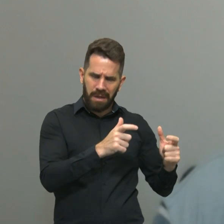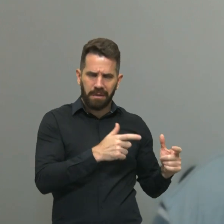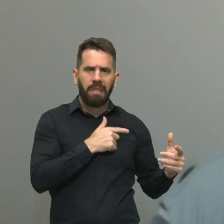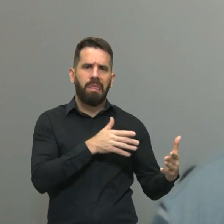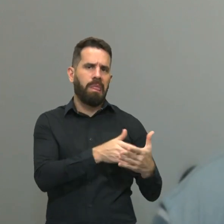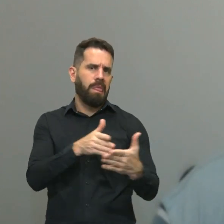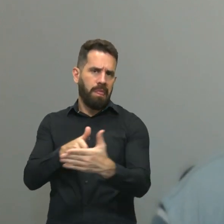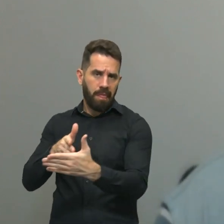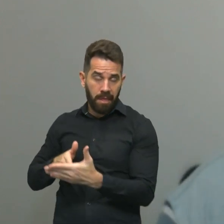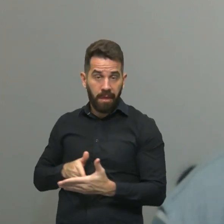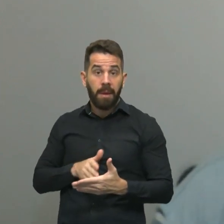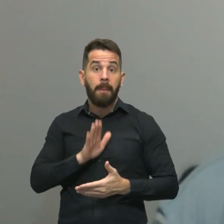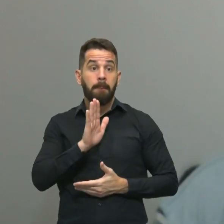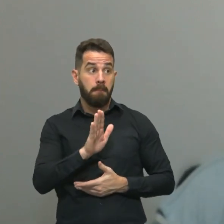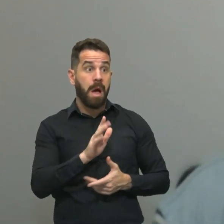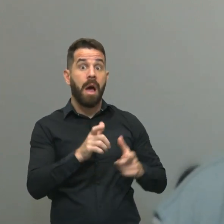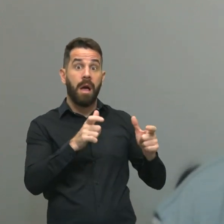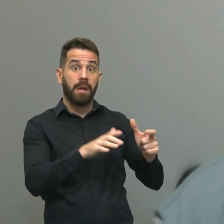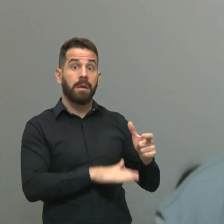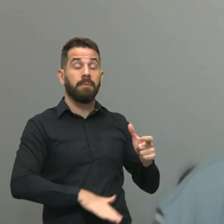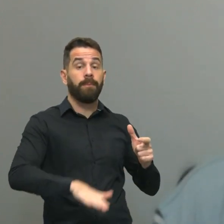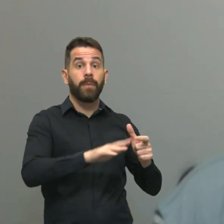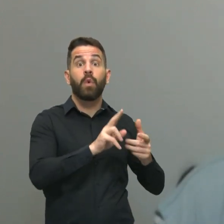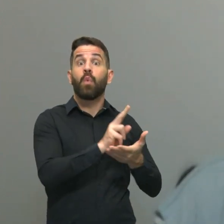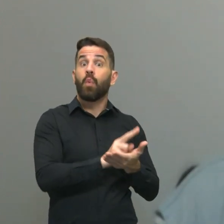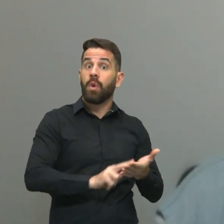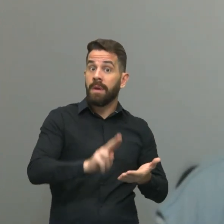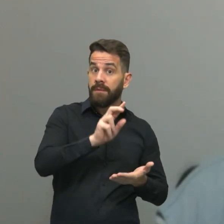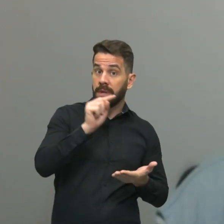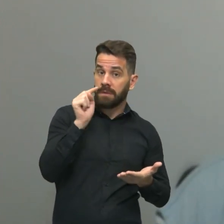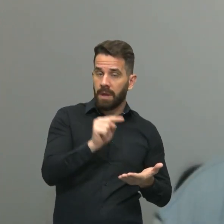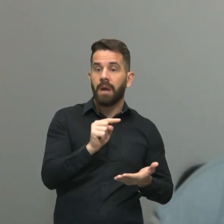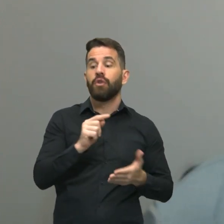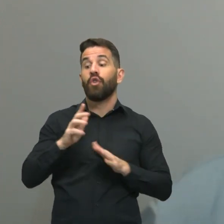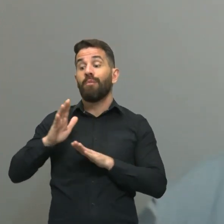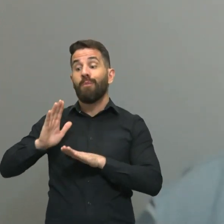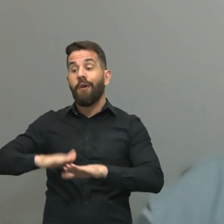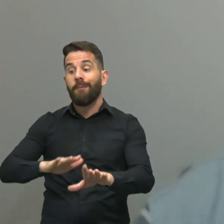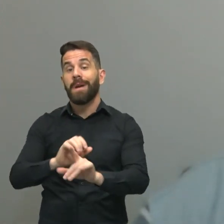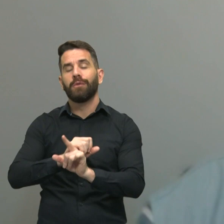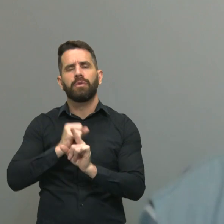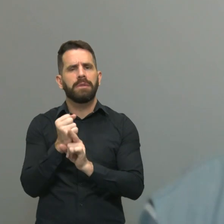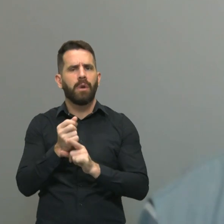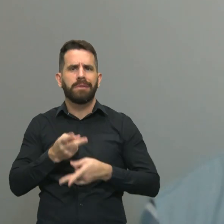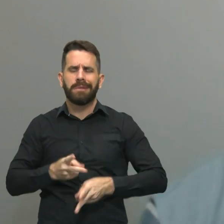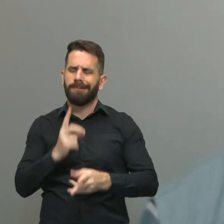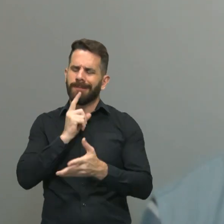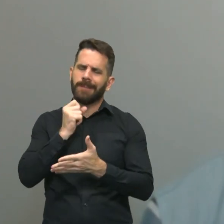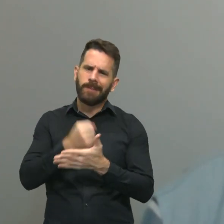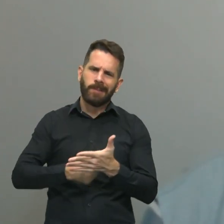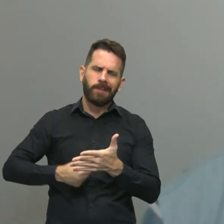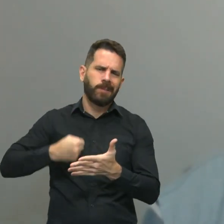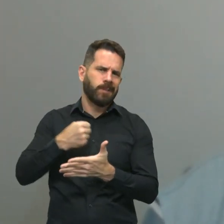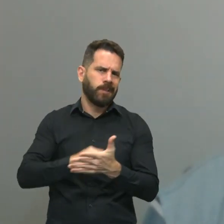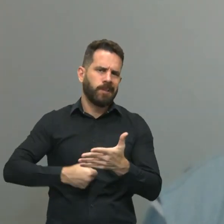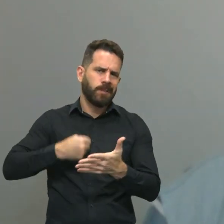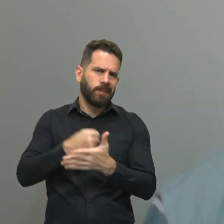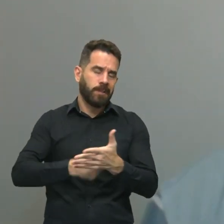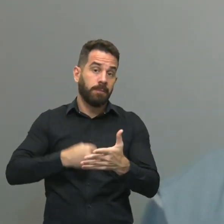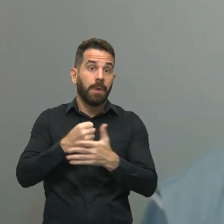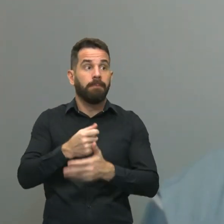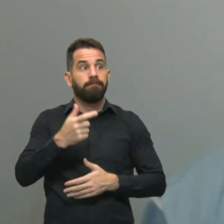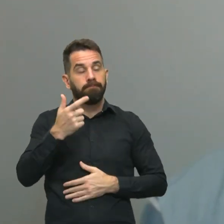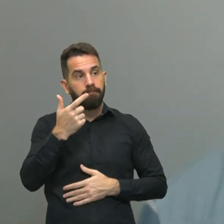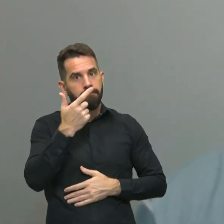Então, os movimentos sociais que sempre lutaram, né, para poder fazer a inclusão acontecer,